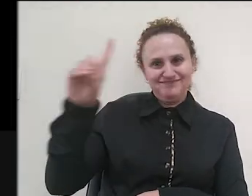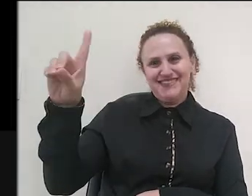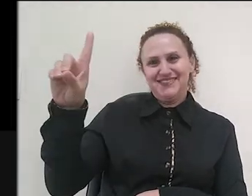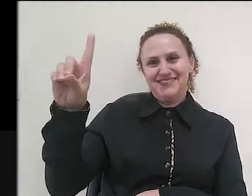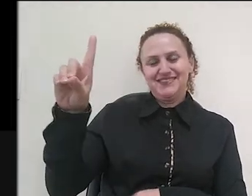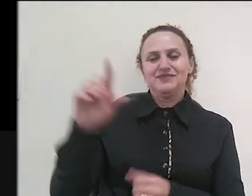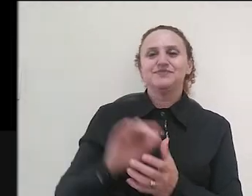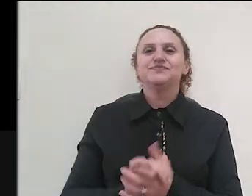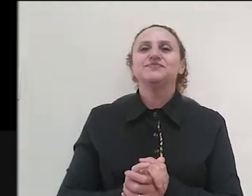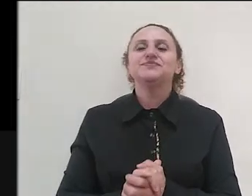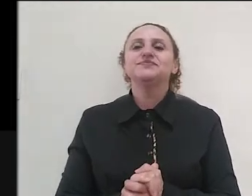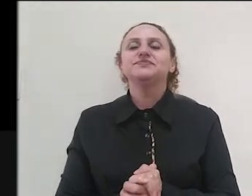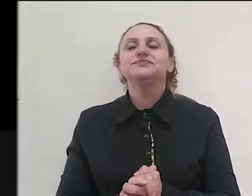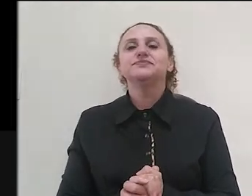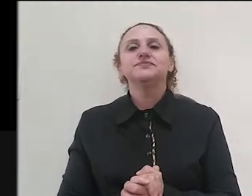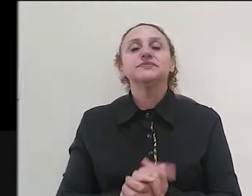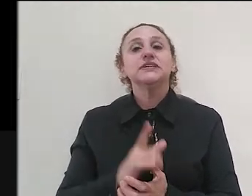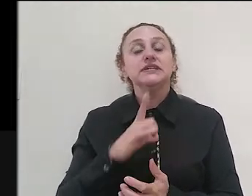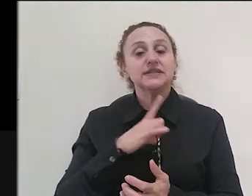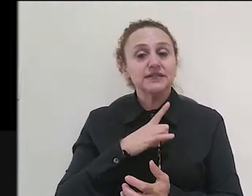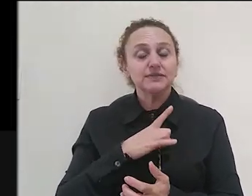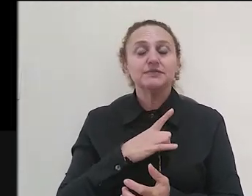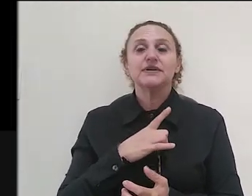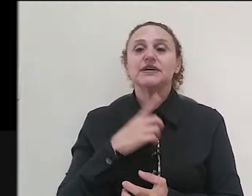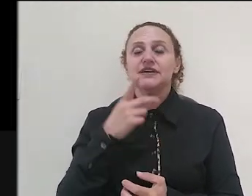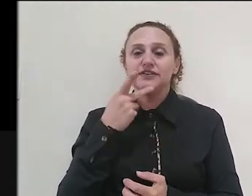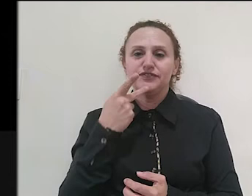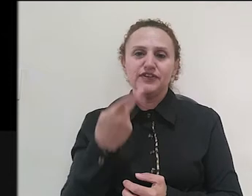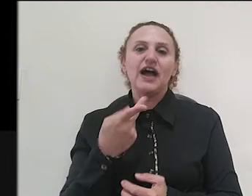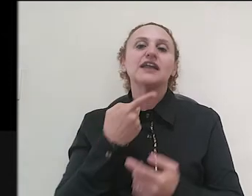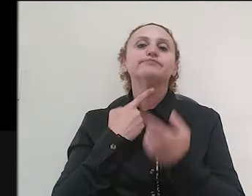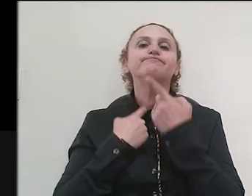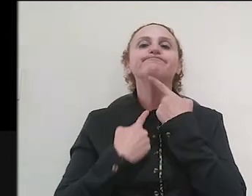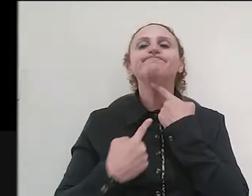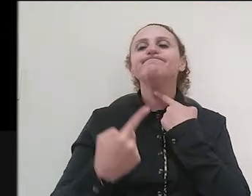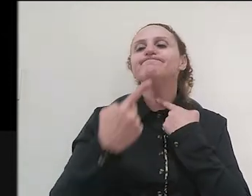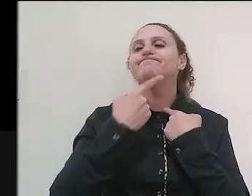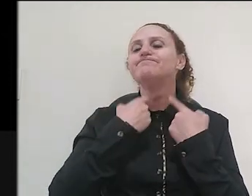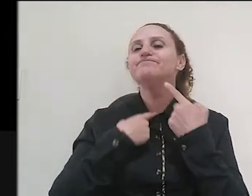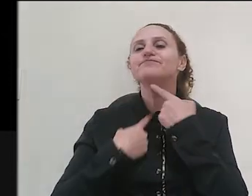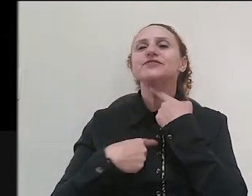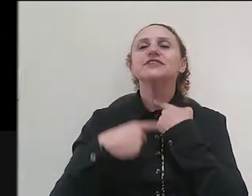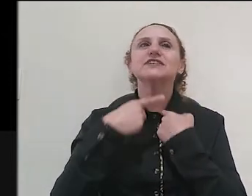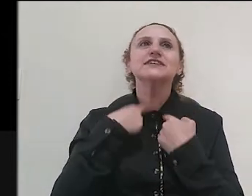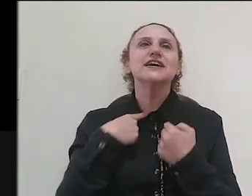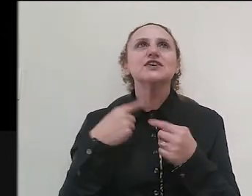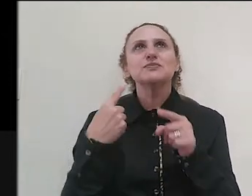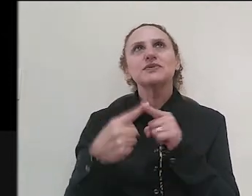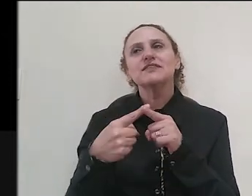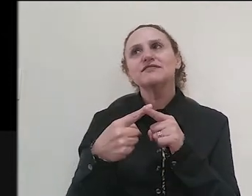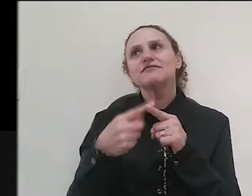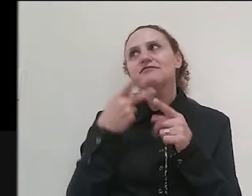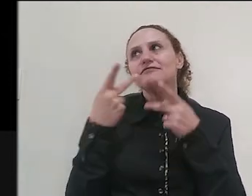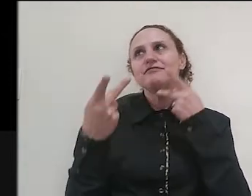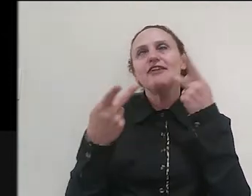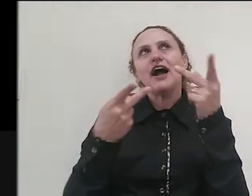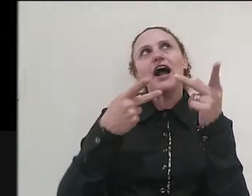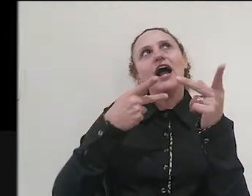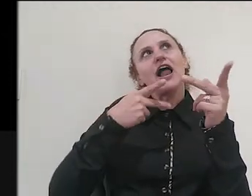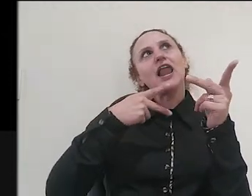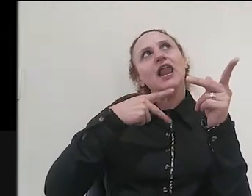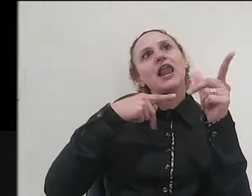que eu acho muito bonito dela, e também fala de amor e de desejo, é o Cai a Lua, Caem as Pleiades, e